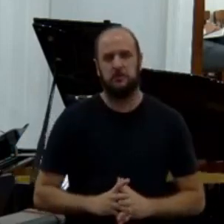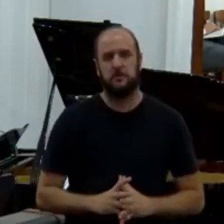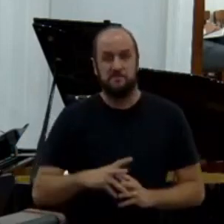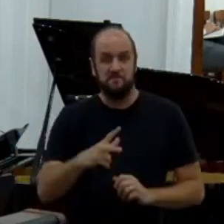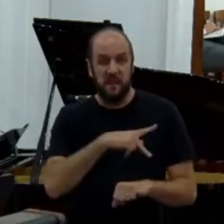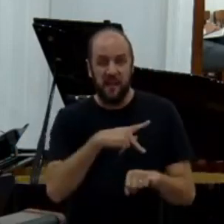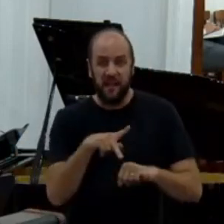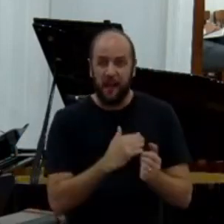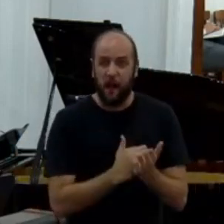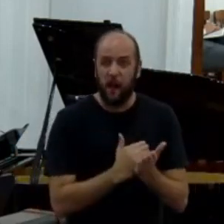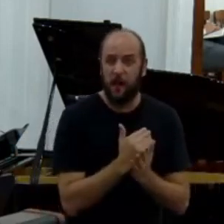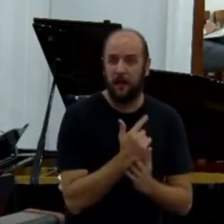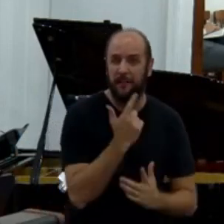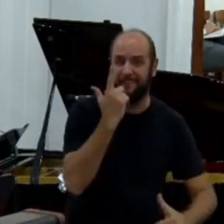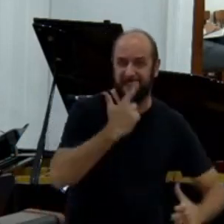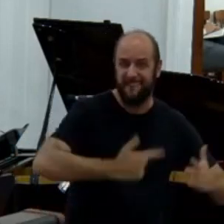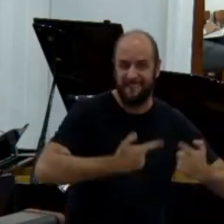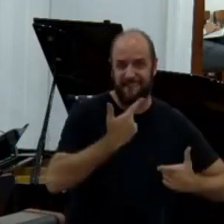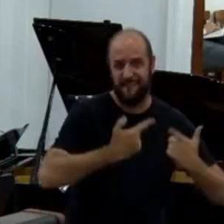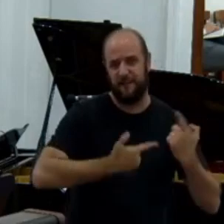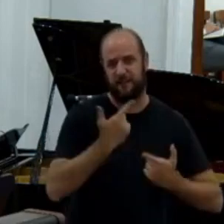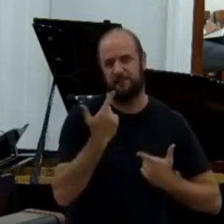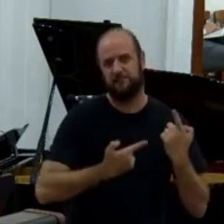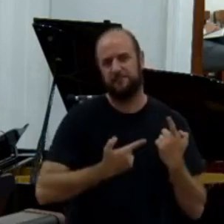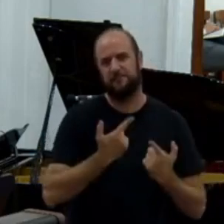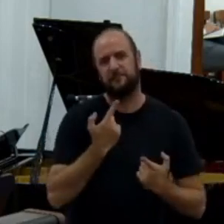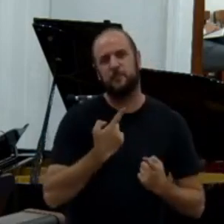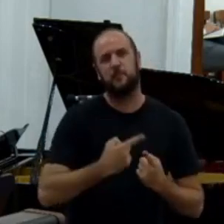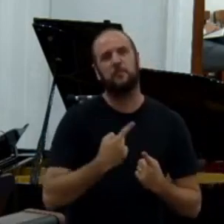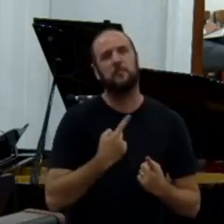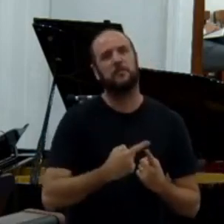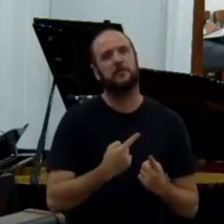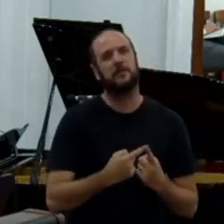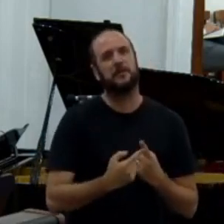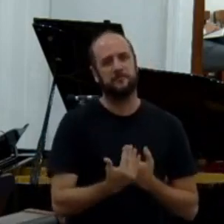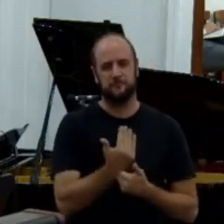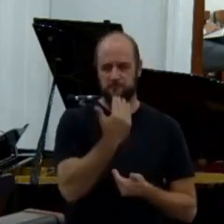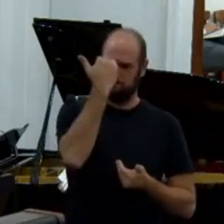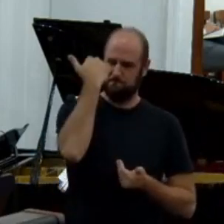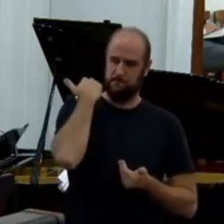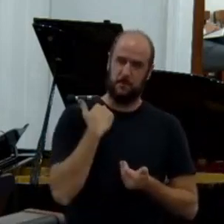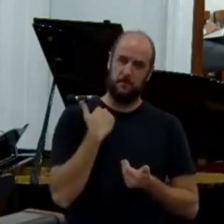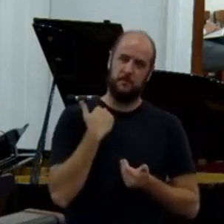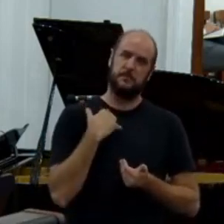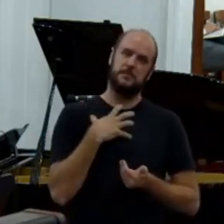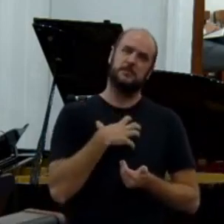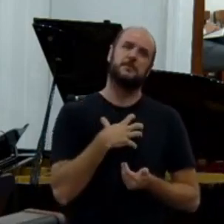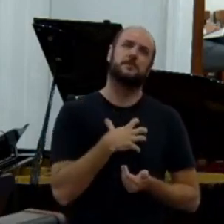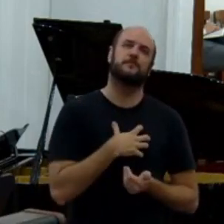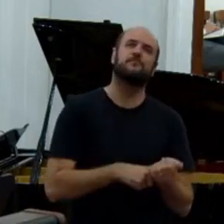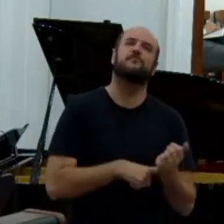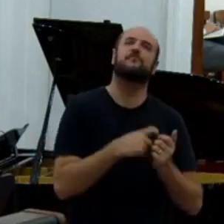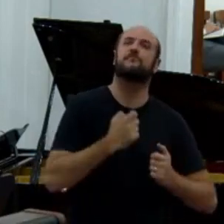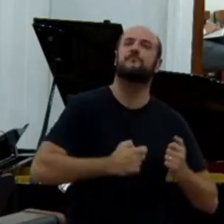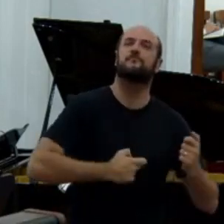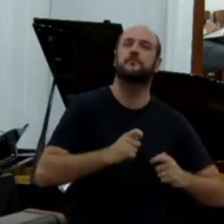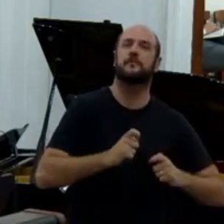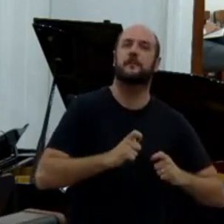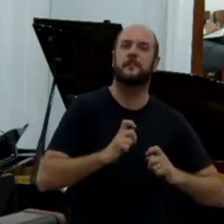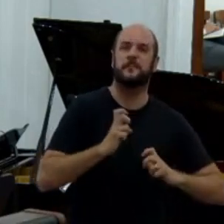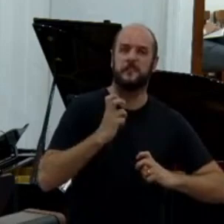Países entram em guerra porque a ira está por trás dessas brigas, dessas disputas